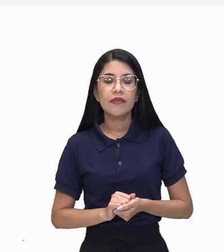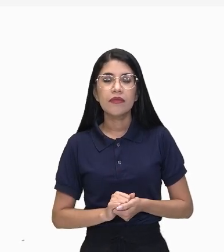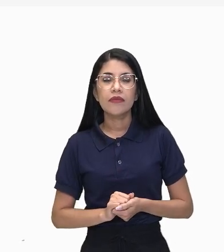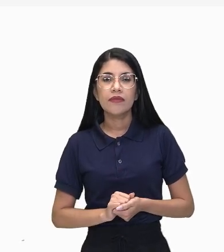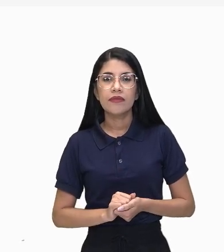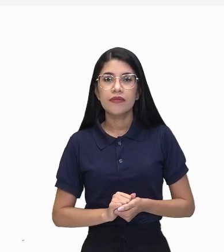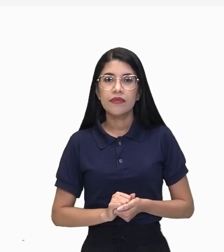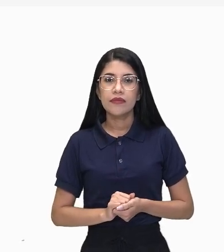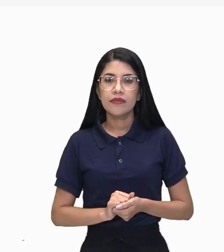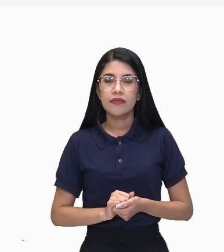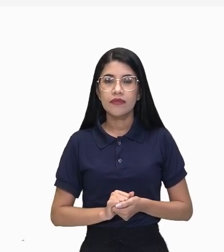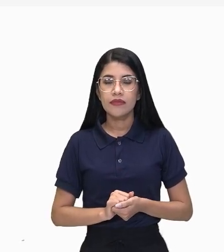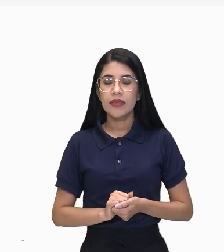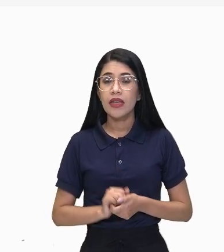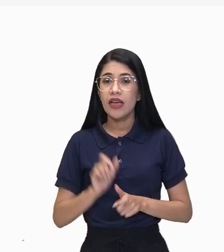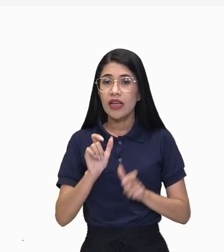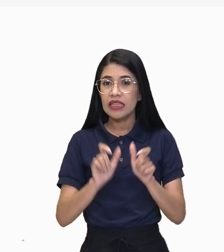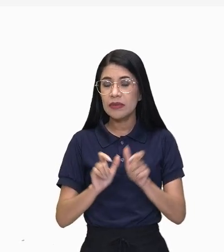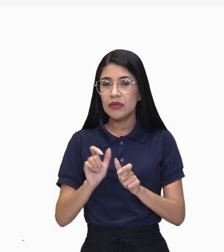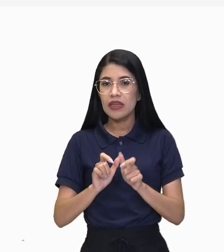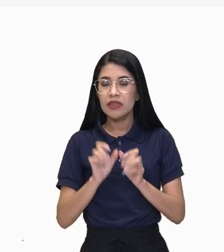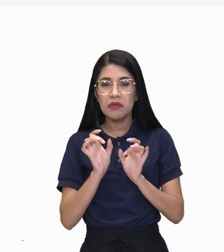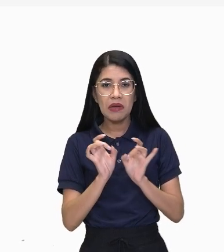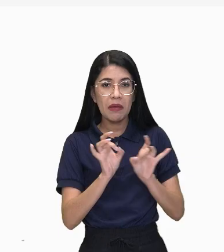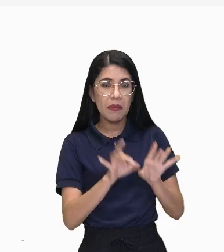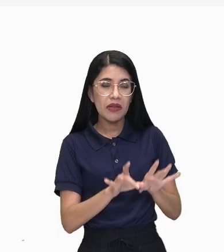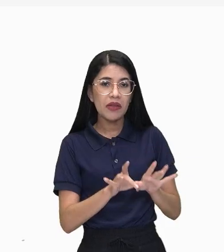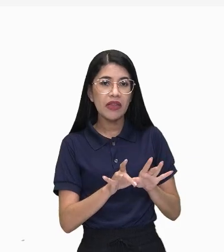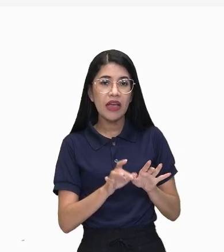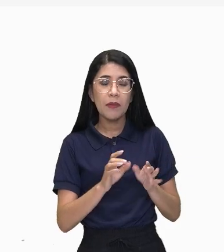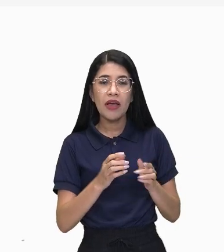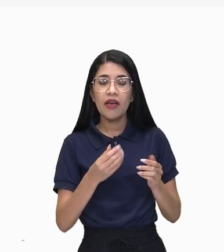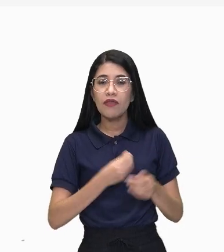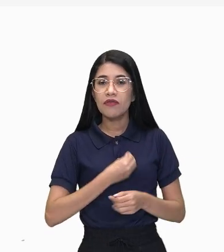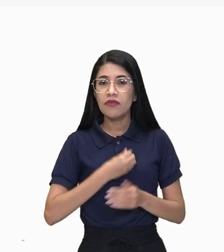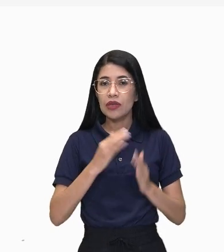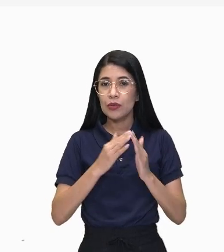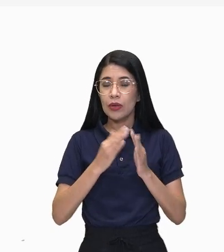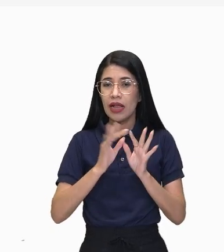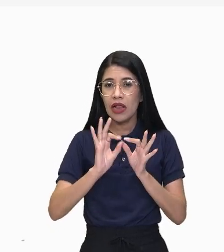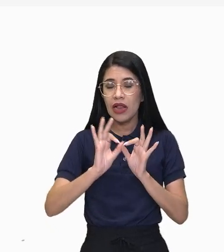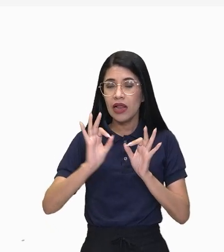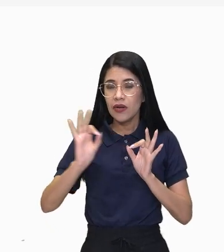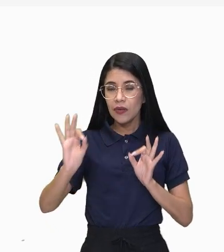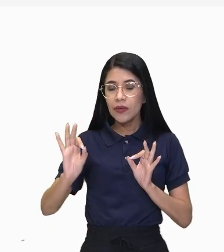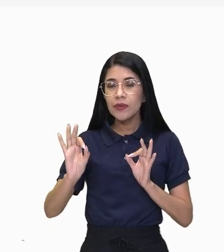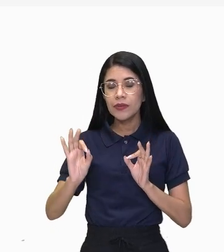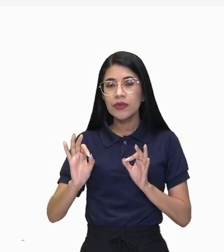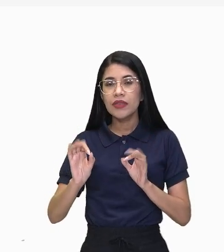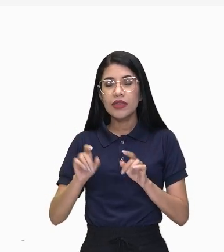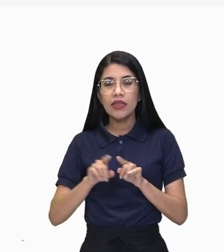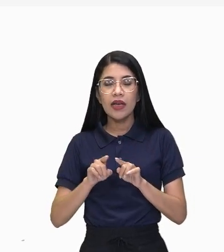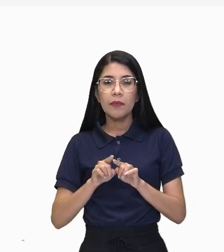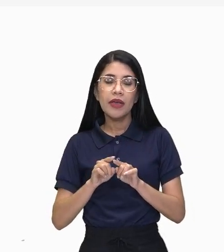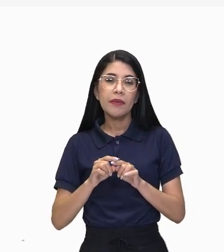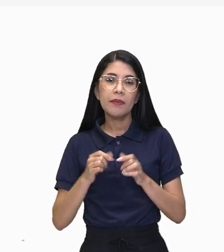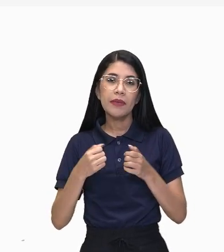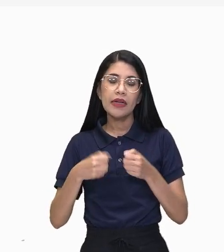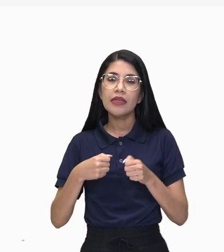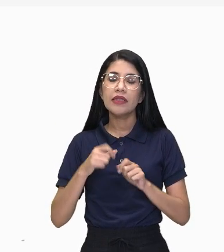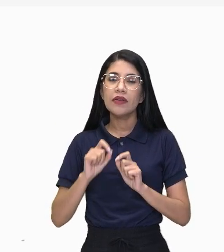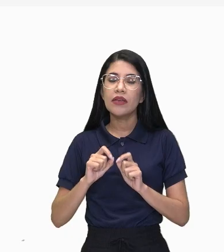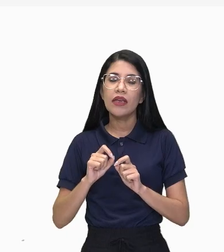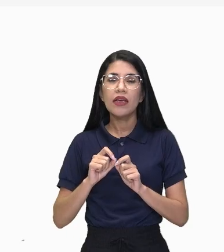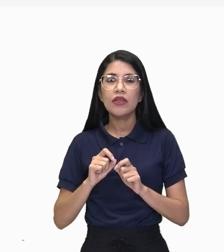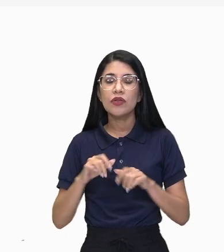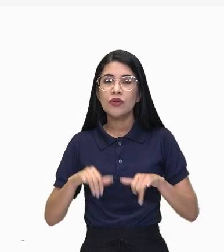são jogadas para lugares distantes e ficam à margem, né, e à mercê, né, de catástrofes,